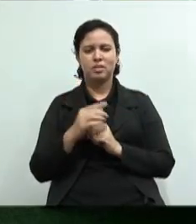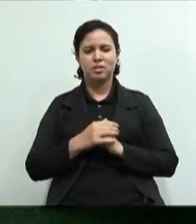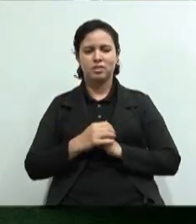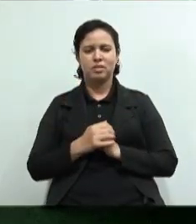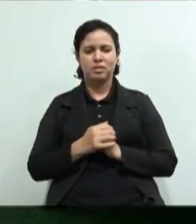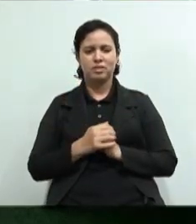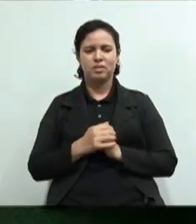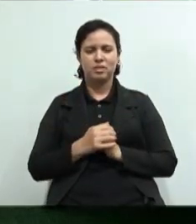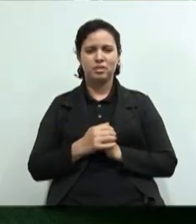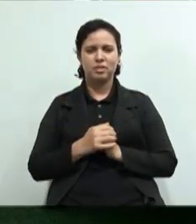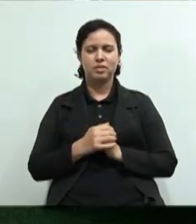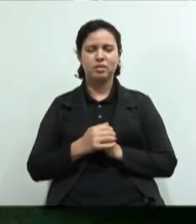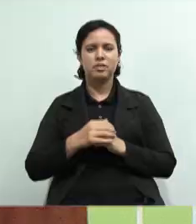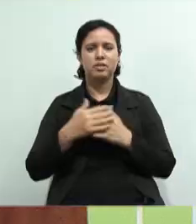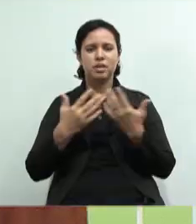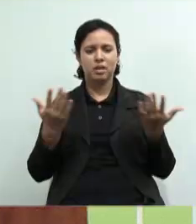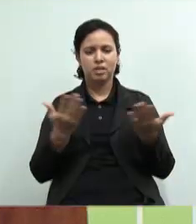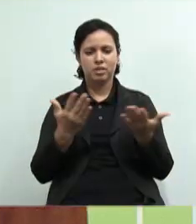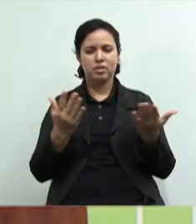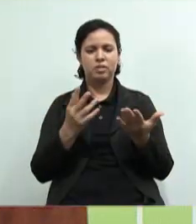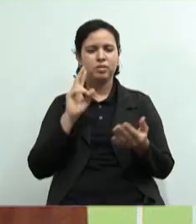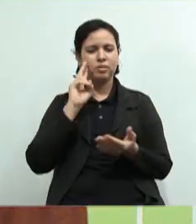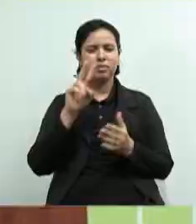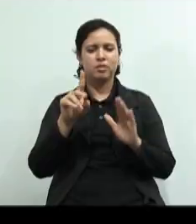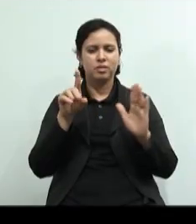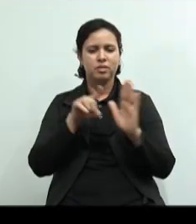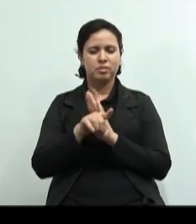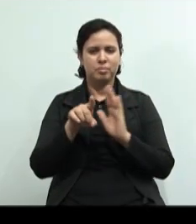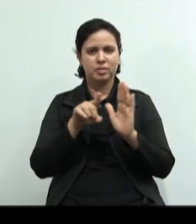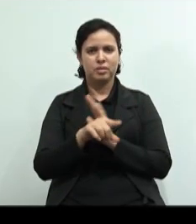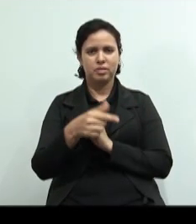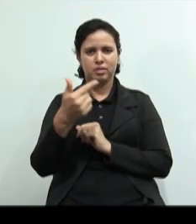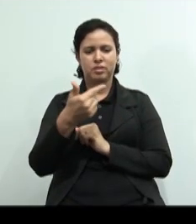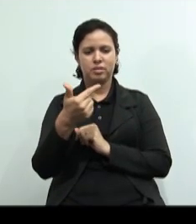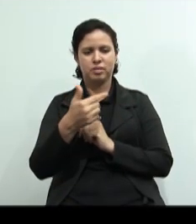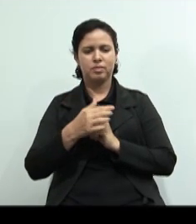exatamente. Maravilha. Vamos agora para a segunda questão, então.